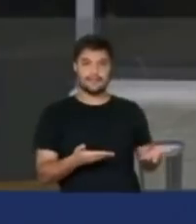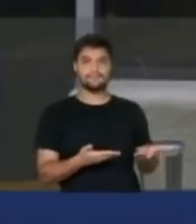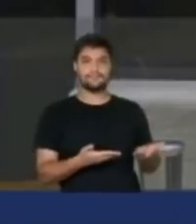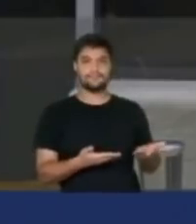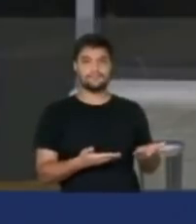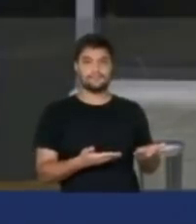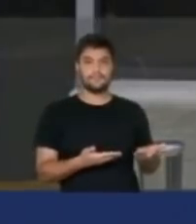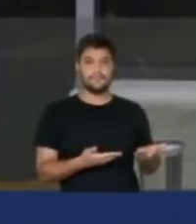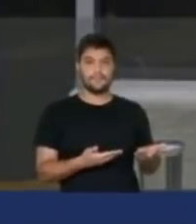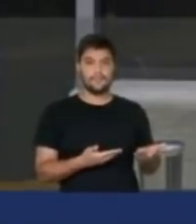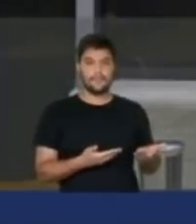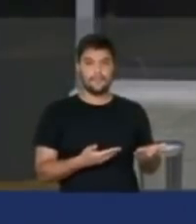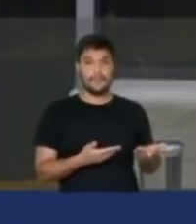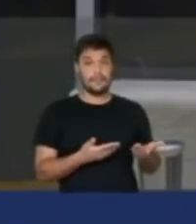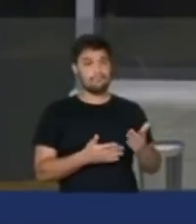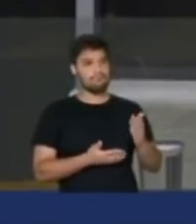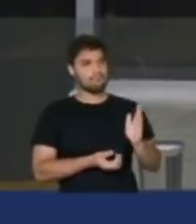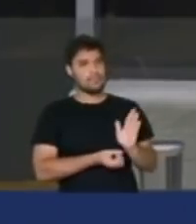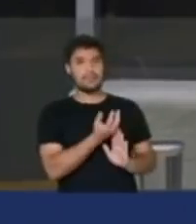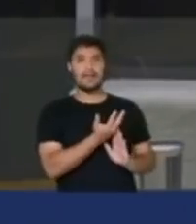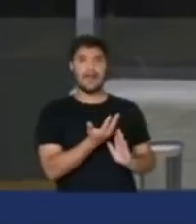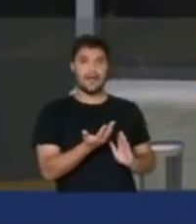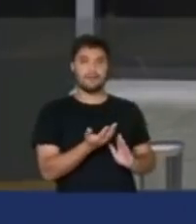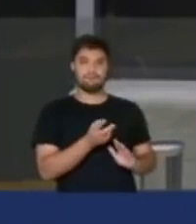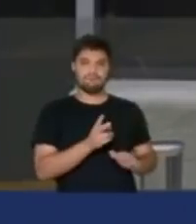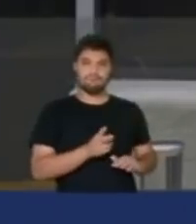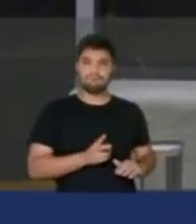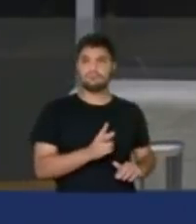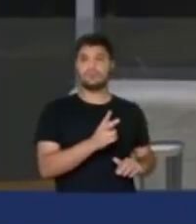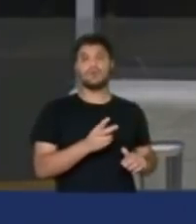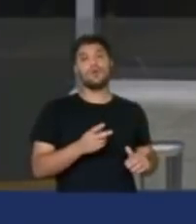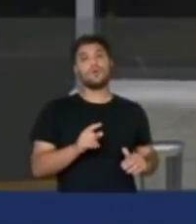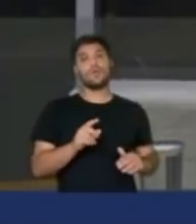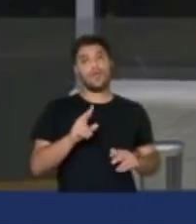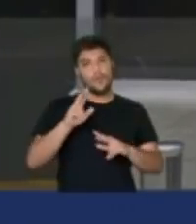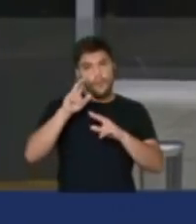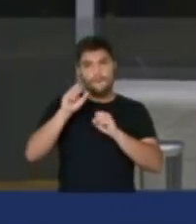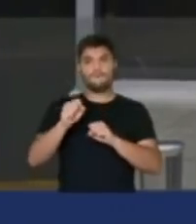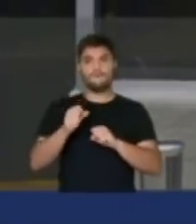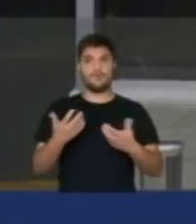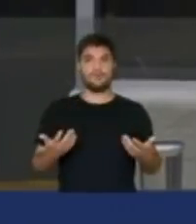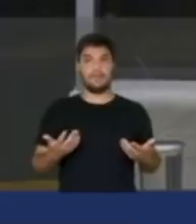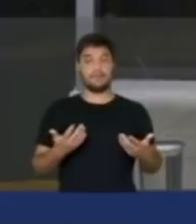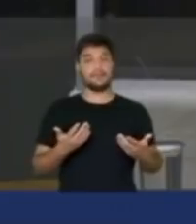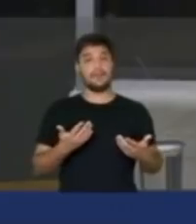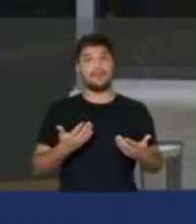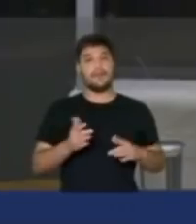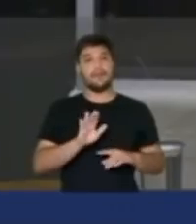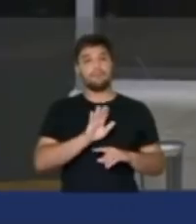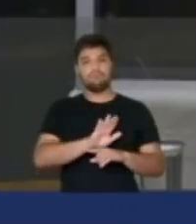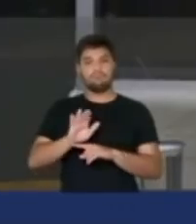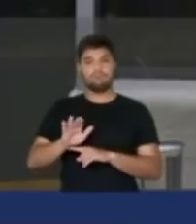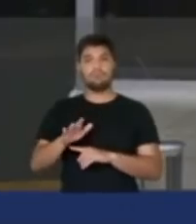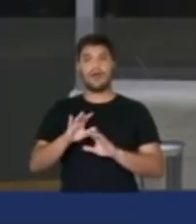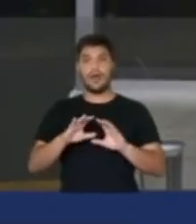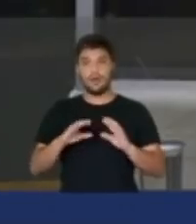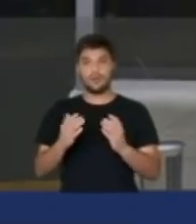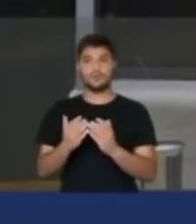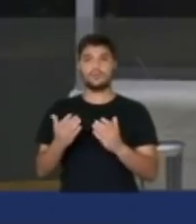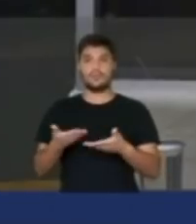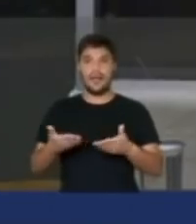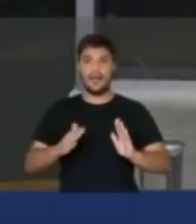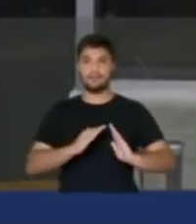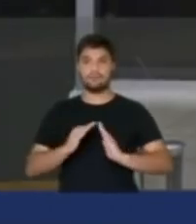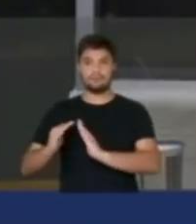que construíram e constroem uma fortaleza em favor aí das comunidades, em favor